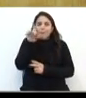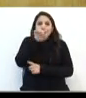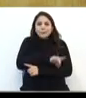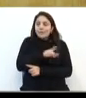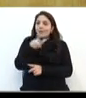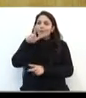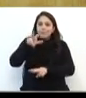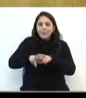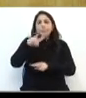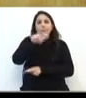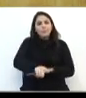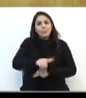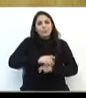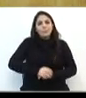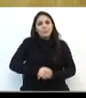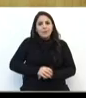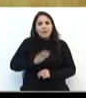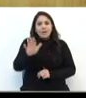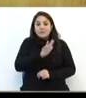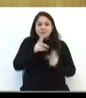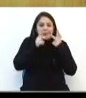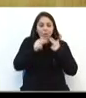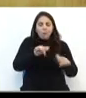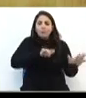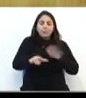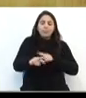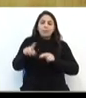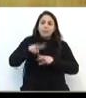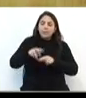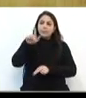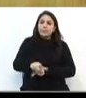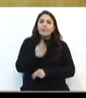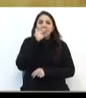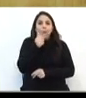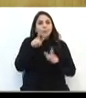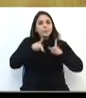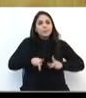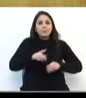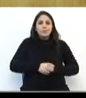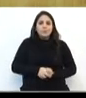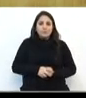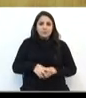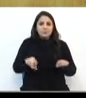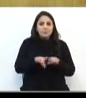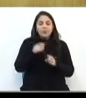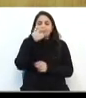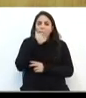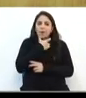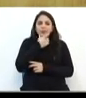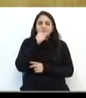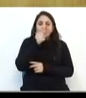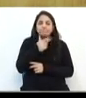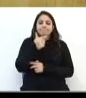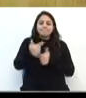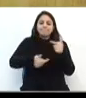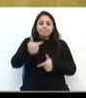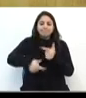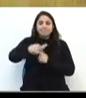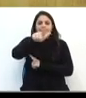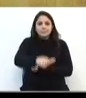muitas vezes, várias vezes na mesma semana, e isso é o que nós dizemos que é o